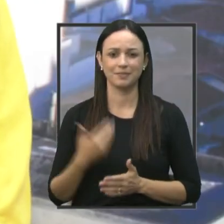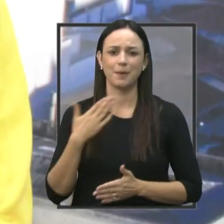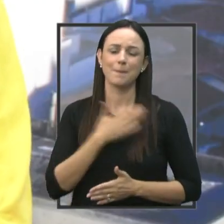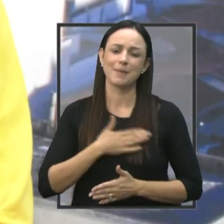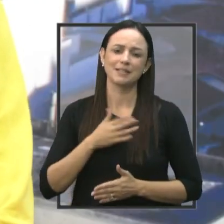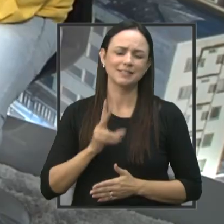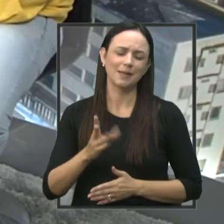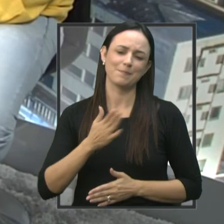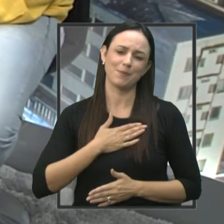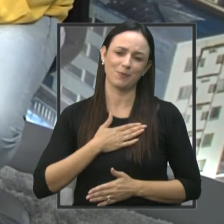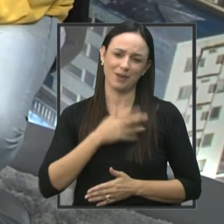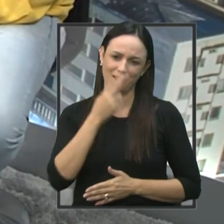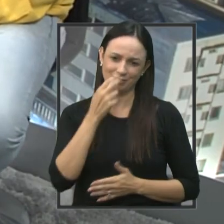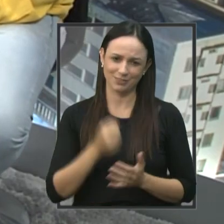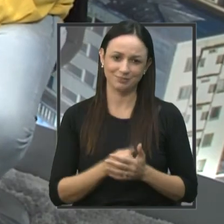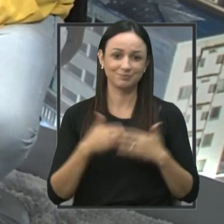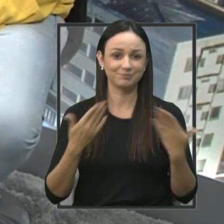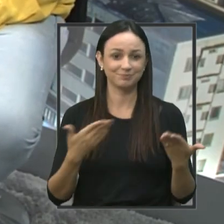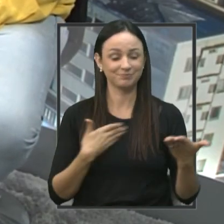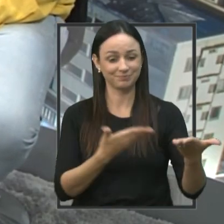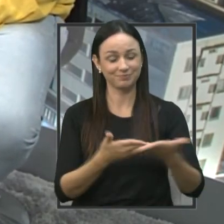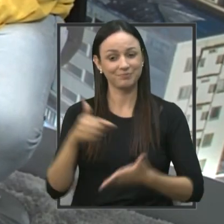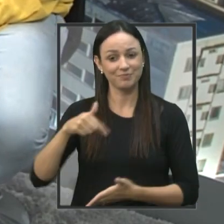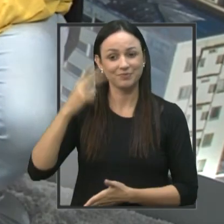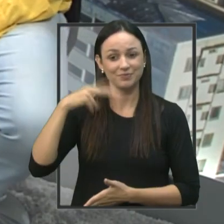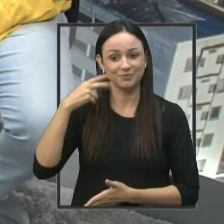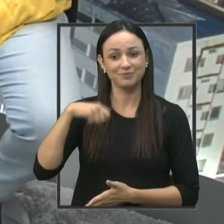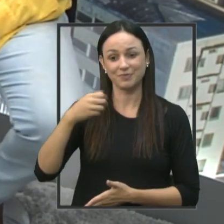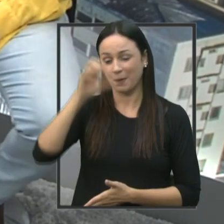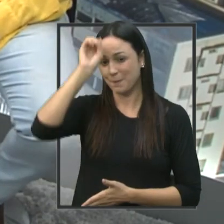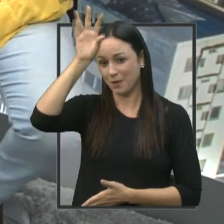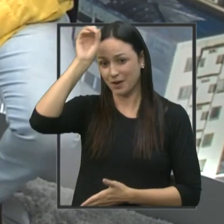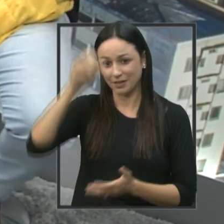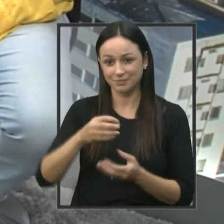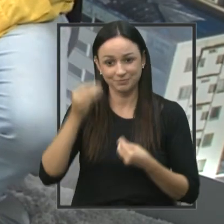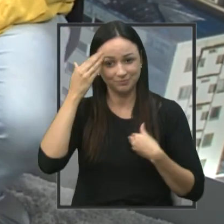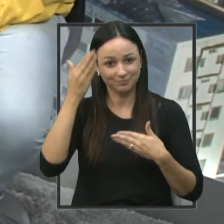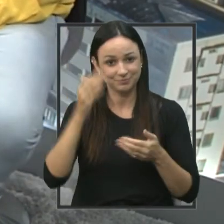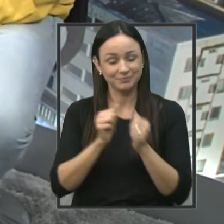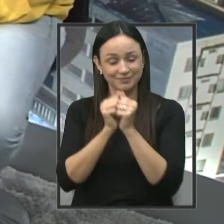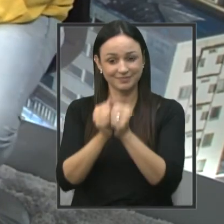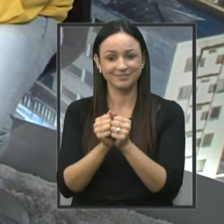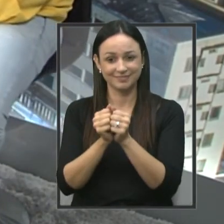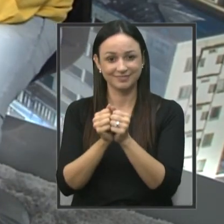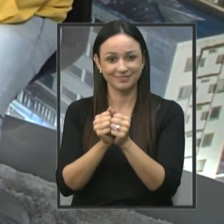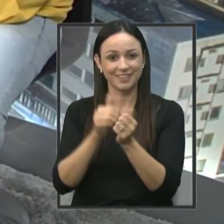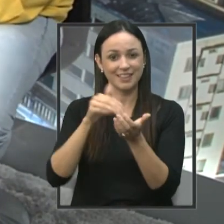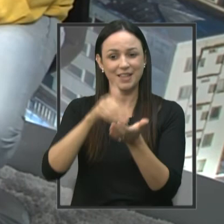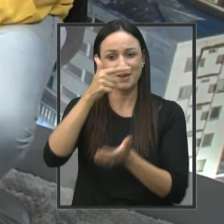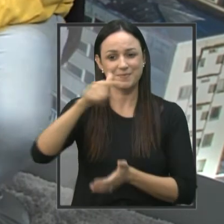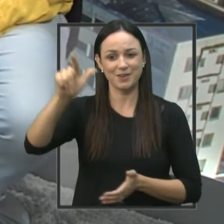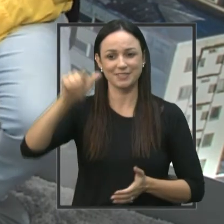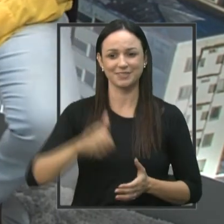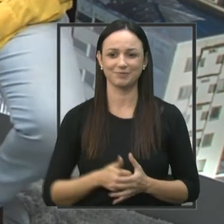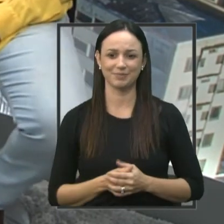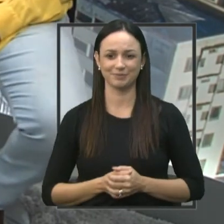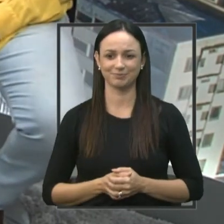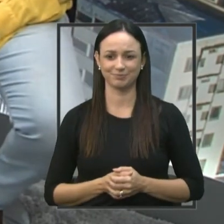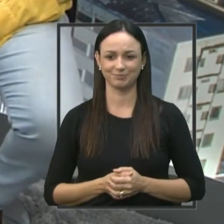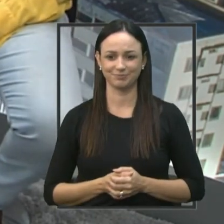sempre meu, Ângelo. É isso. Nós recebemos hoje aqui o vereador Maurílio Moretti. Muito obrigado pela sua companhia e até a próxima.